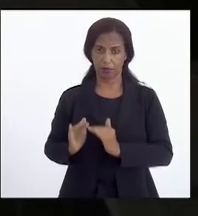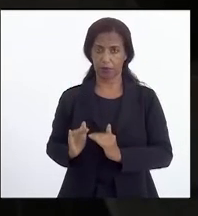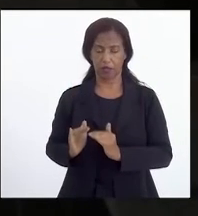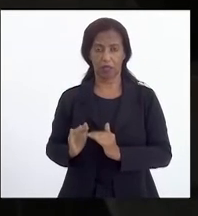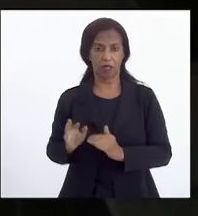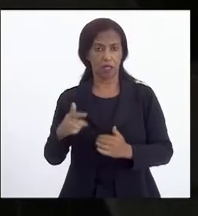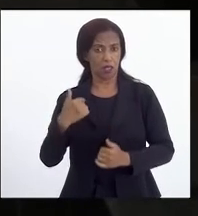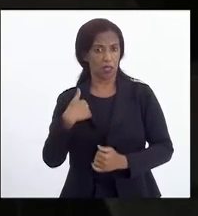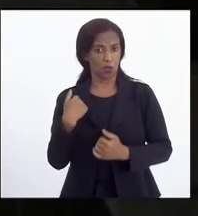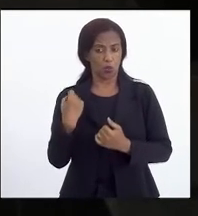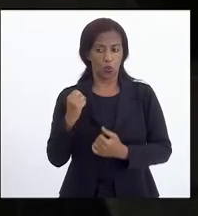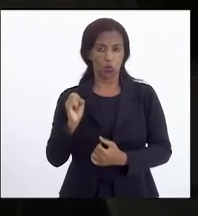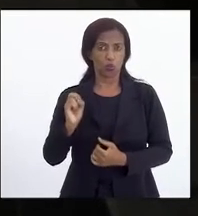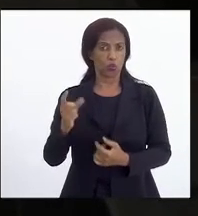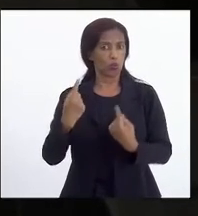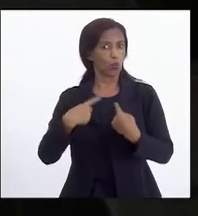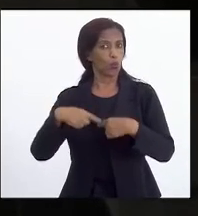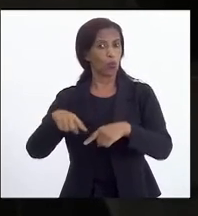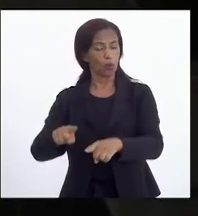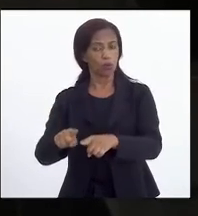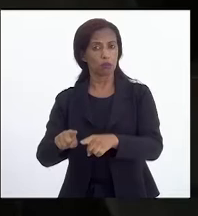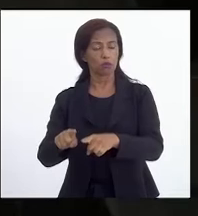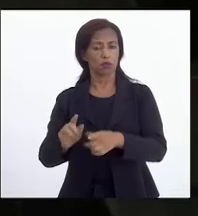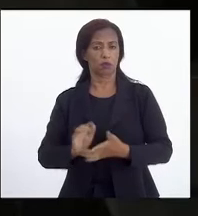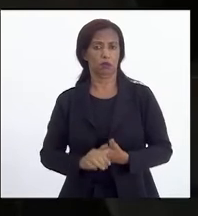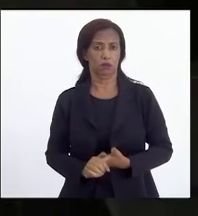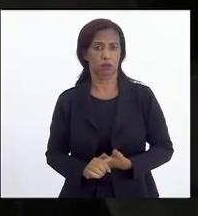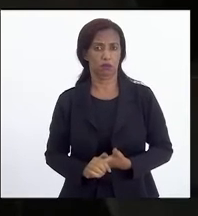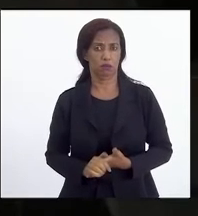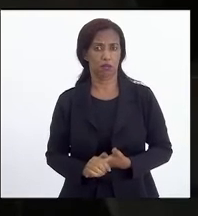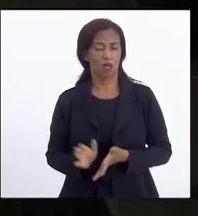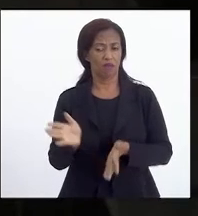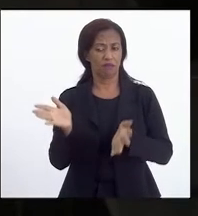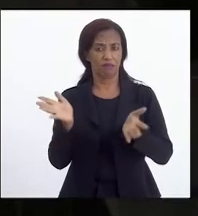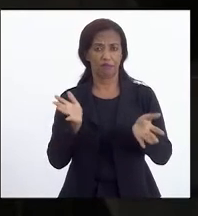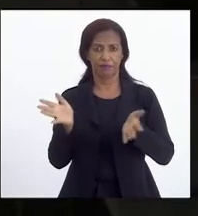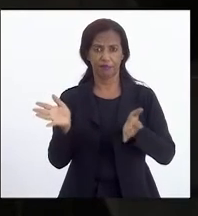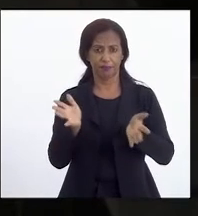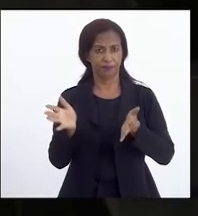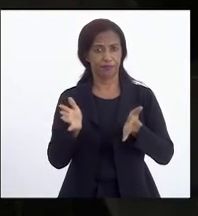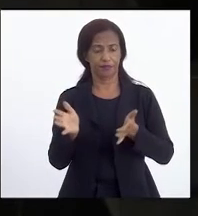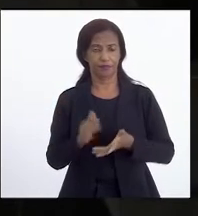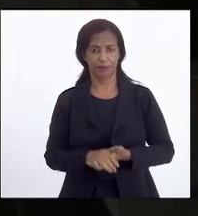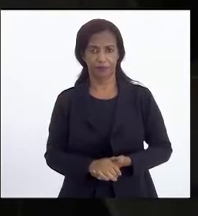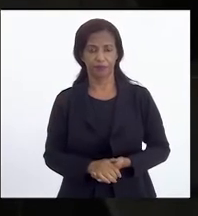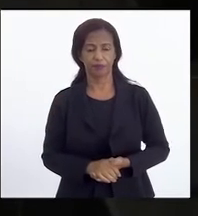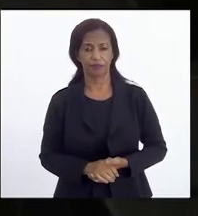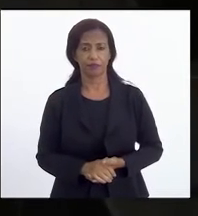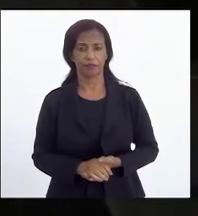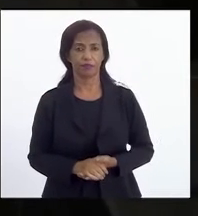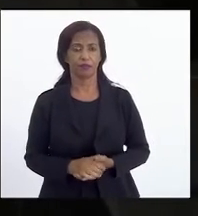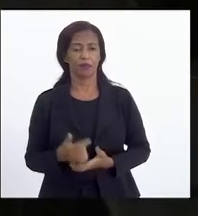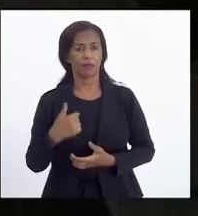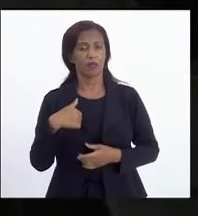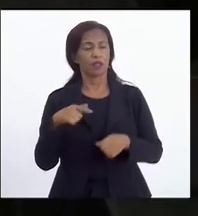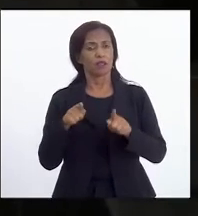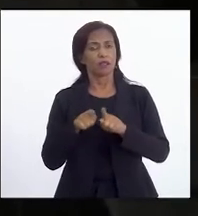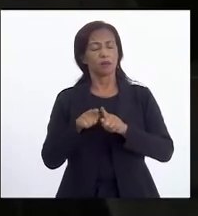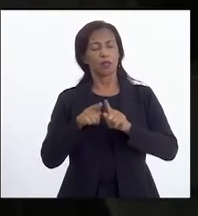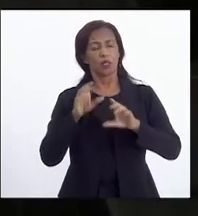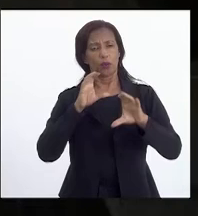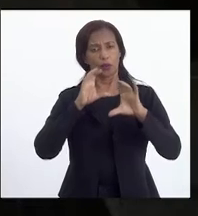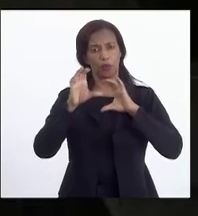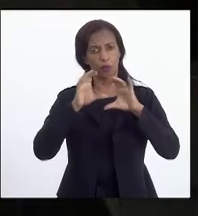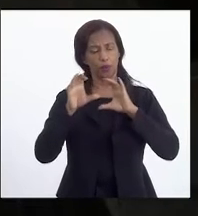contra terminantemente a flexibilização queria comunicar os